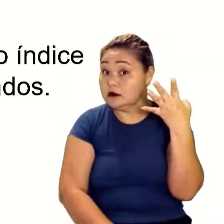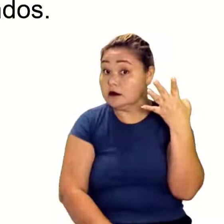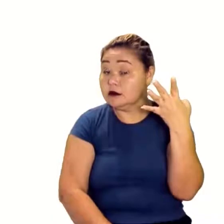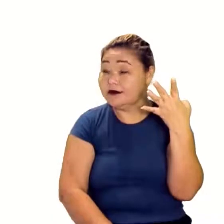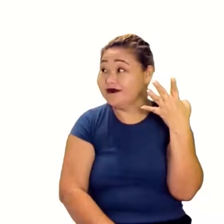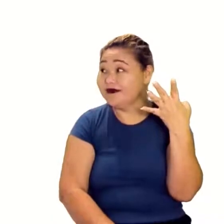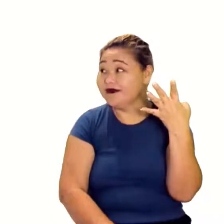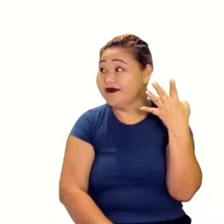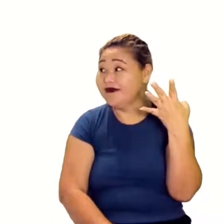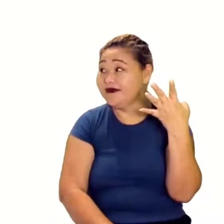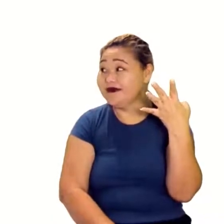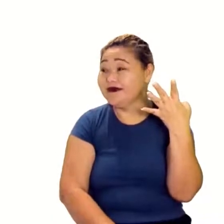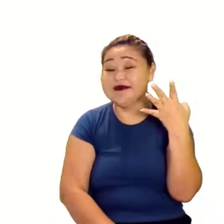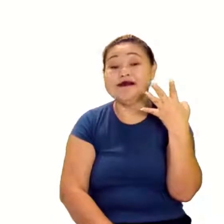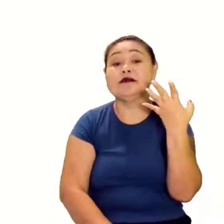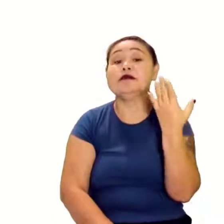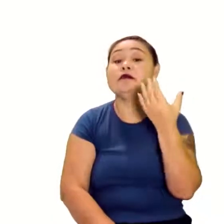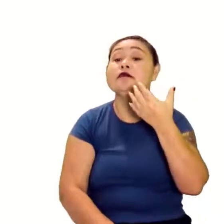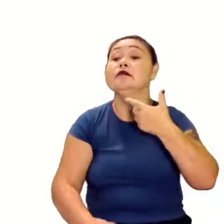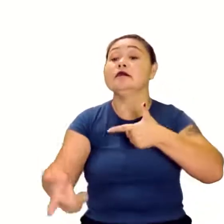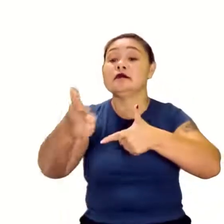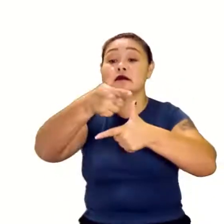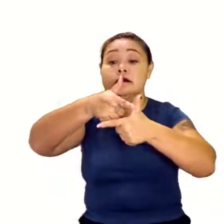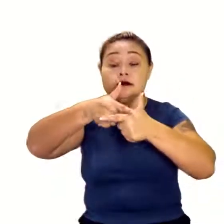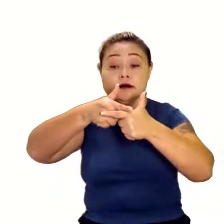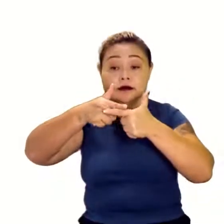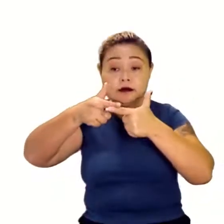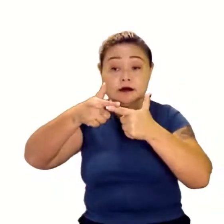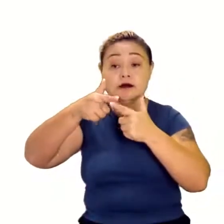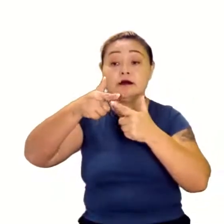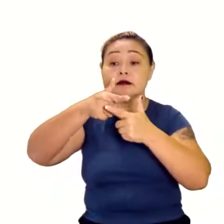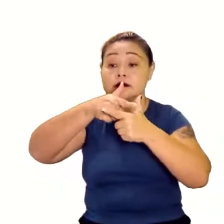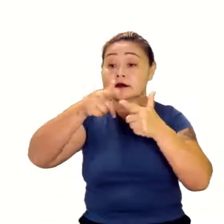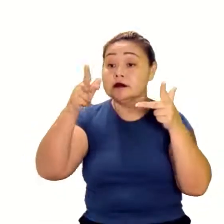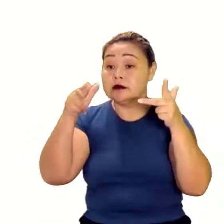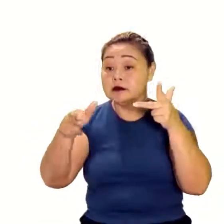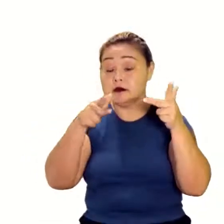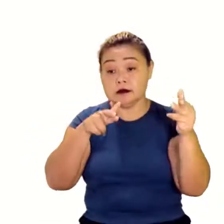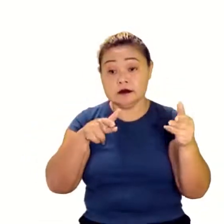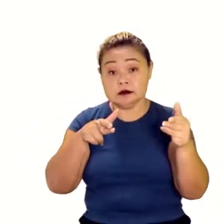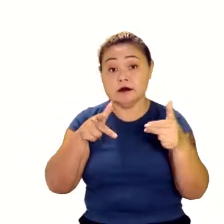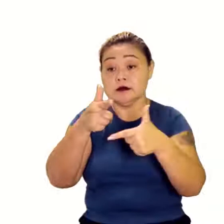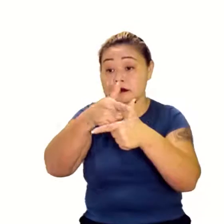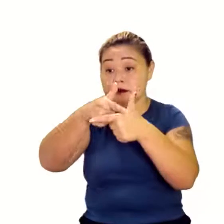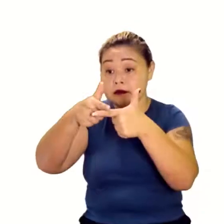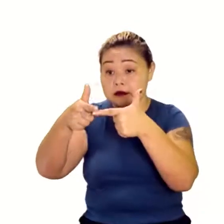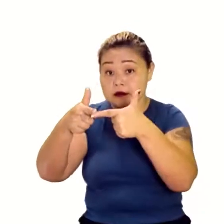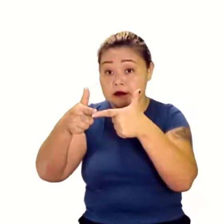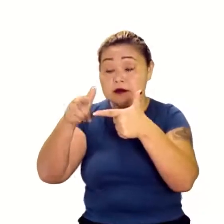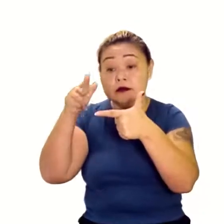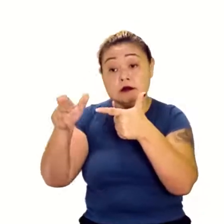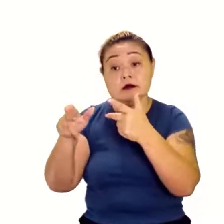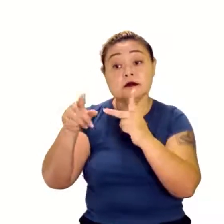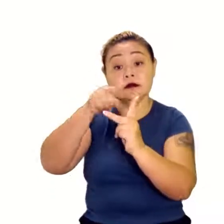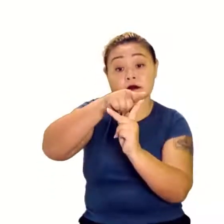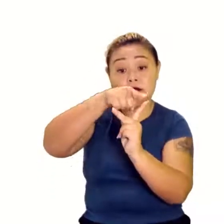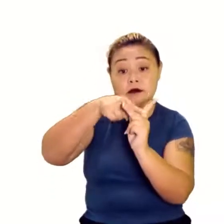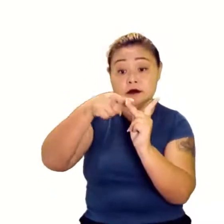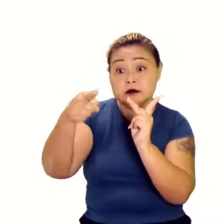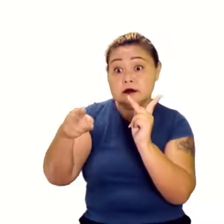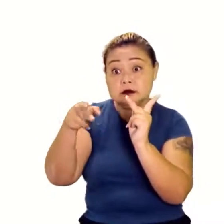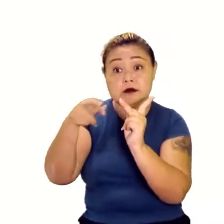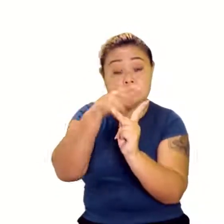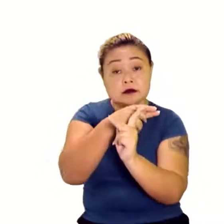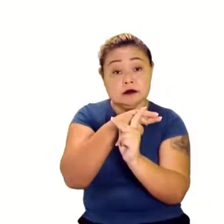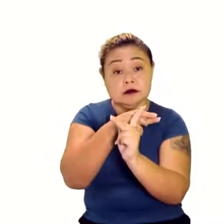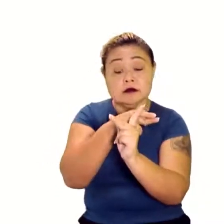Foi. O quociente de radicais de mesmo índice, lembrando aí, ó, de mesmo índice, não